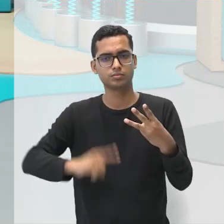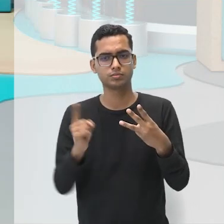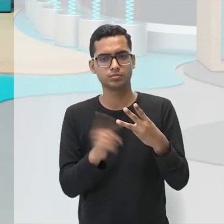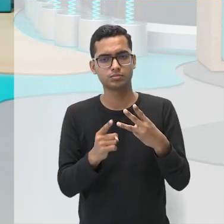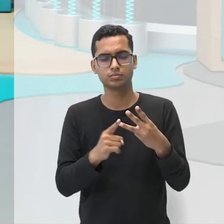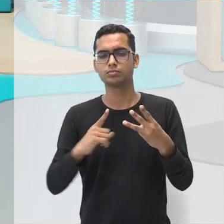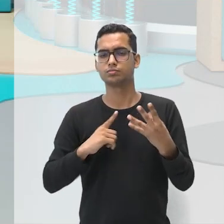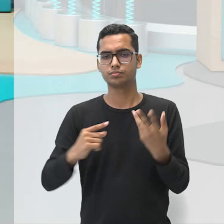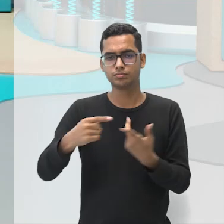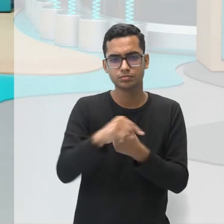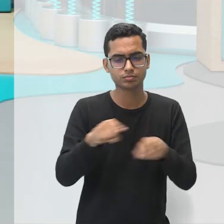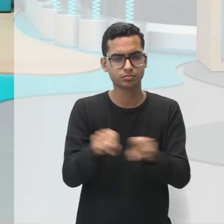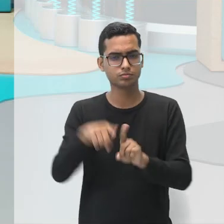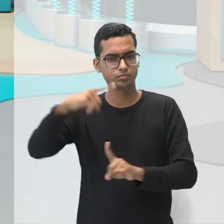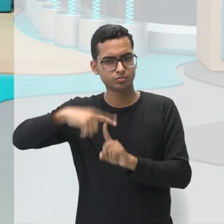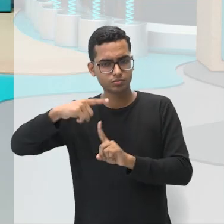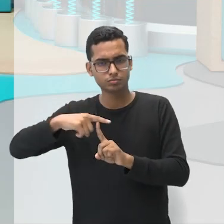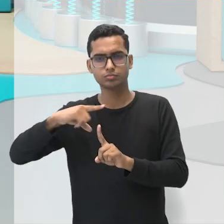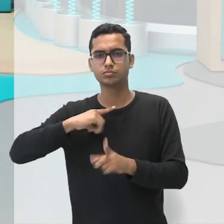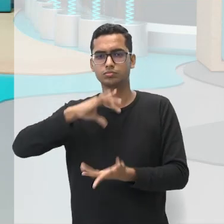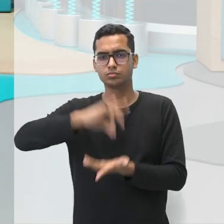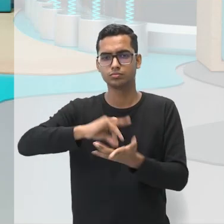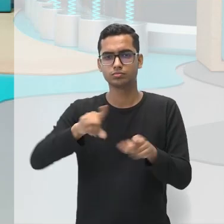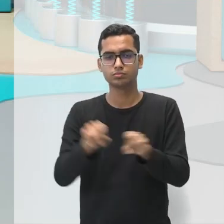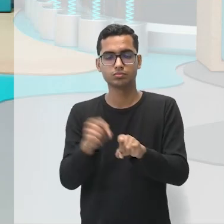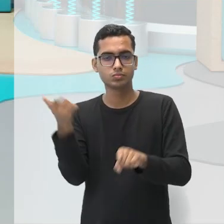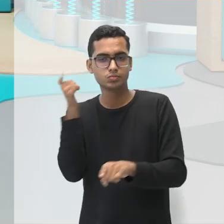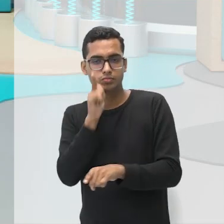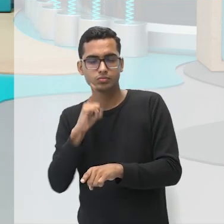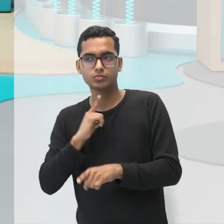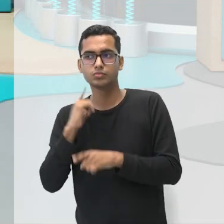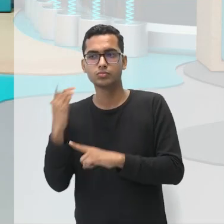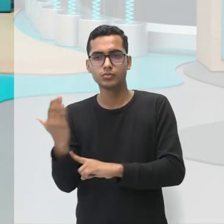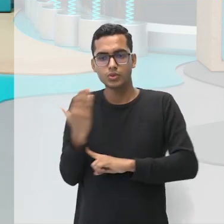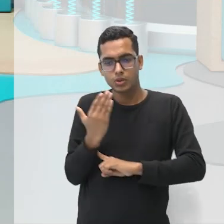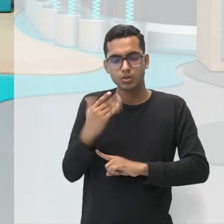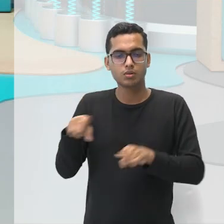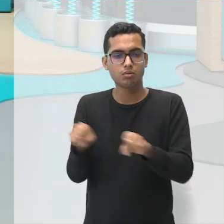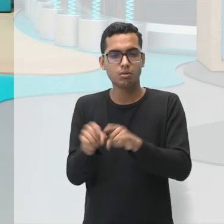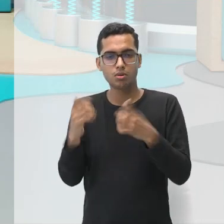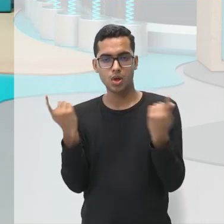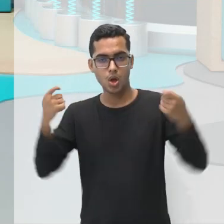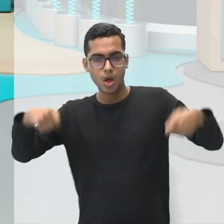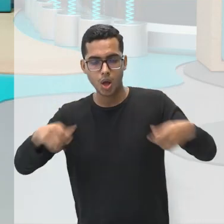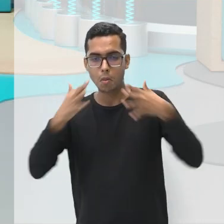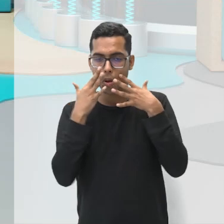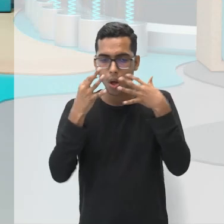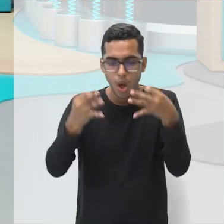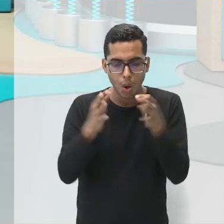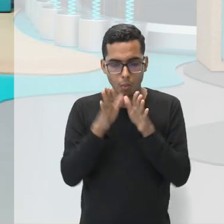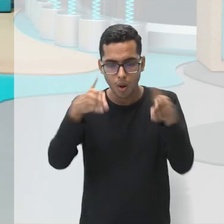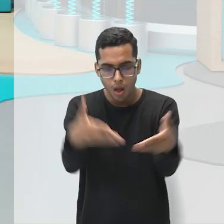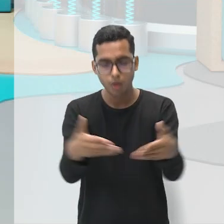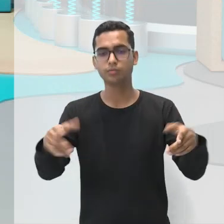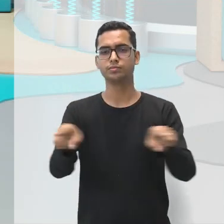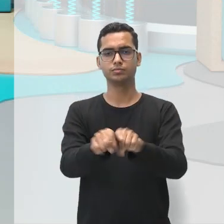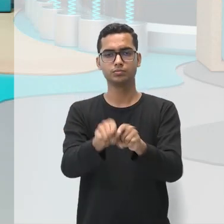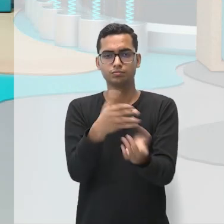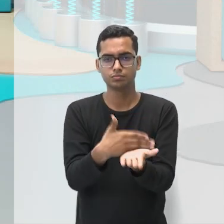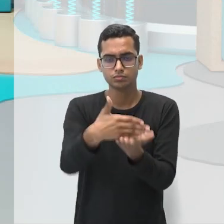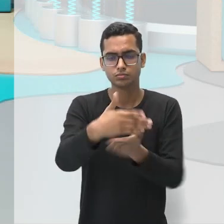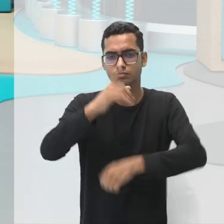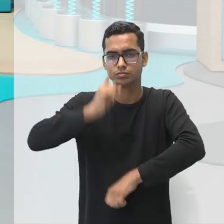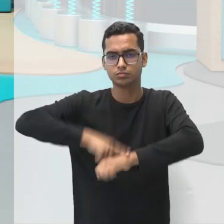sabe são aí as modalidades que vão me dar a precisão, vão trabalhar a capacidade da precisão para quando eu iniciar